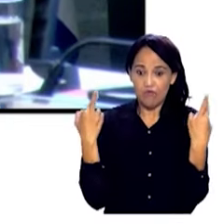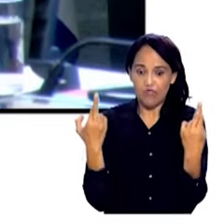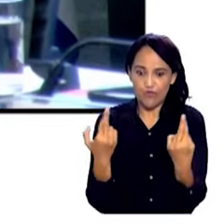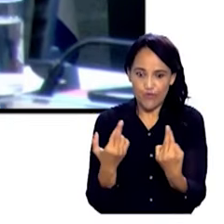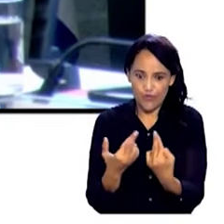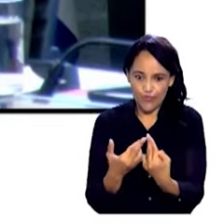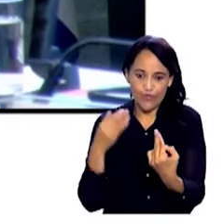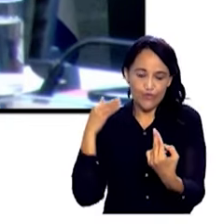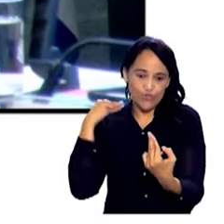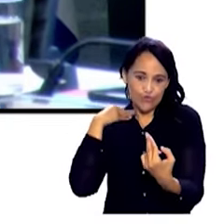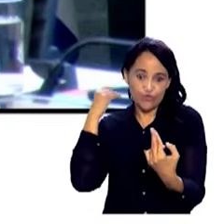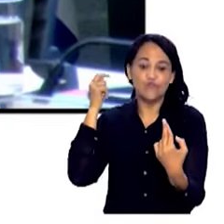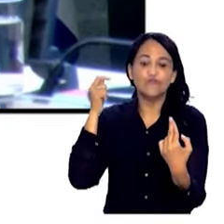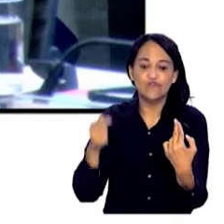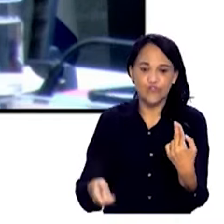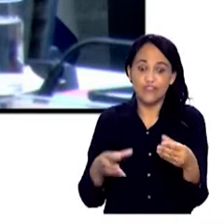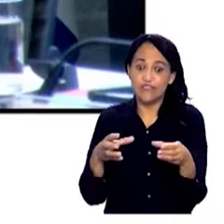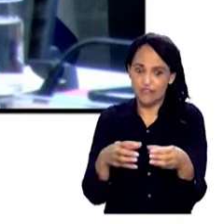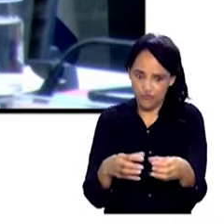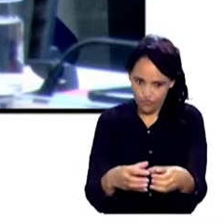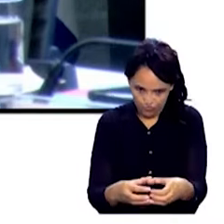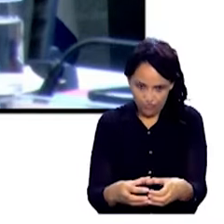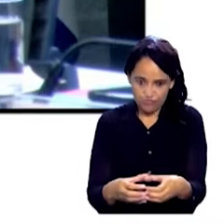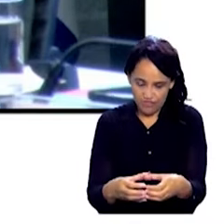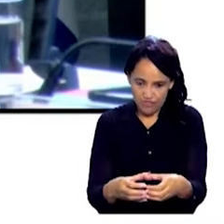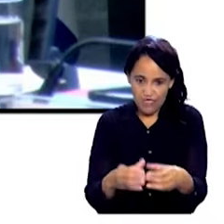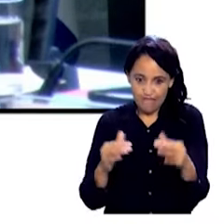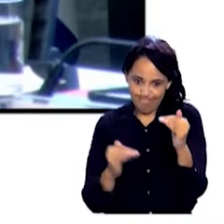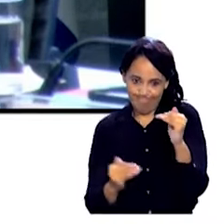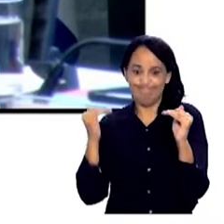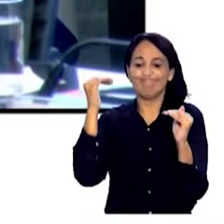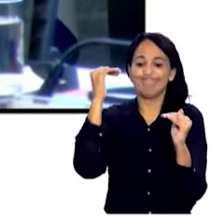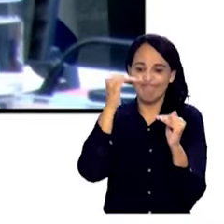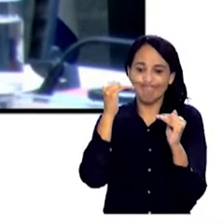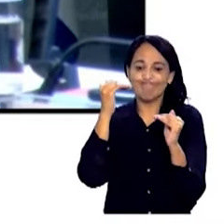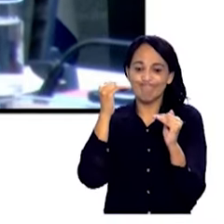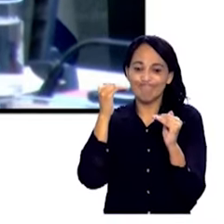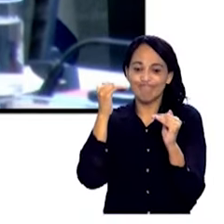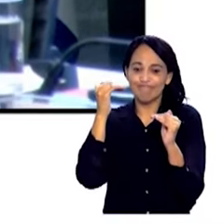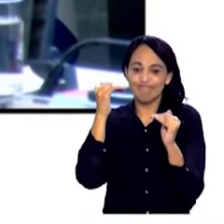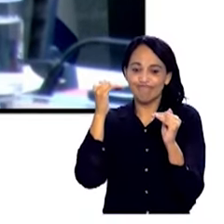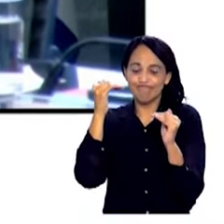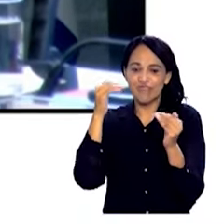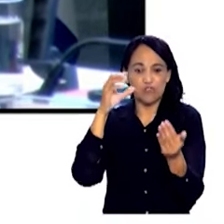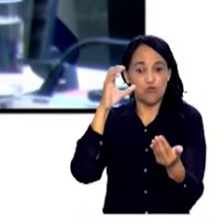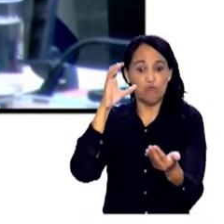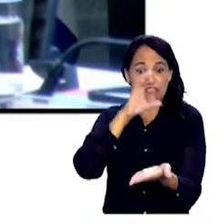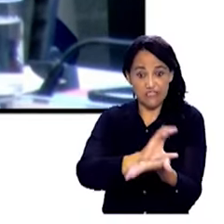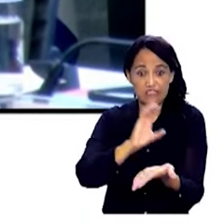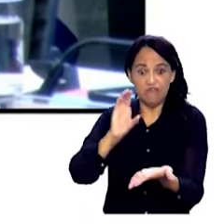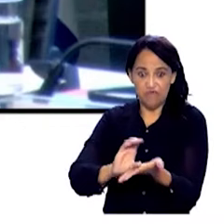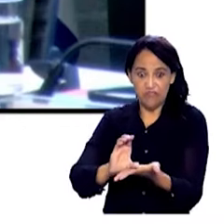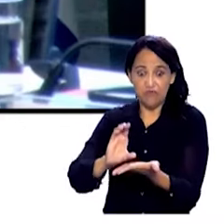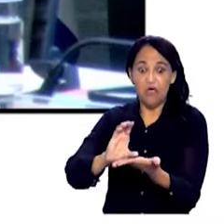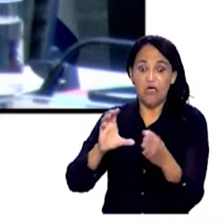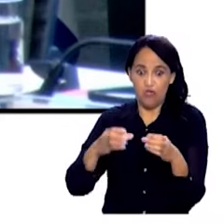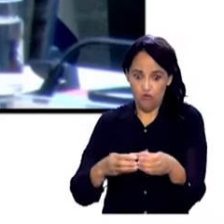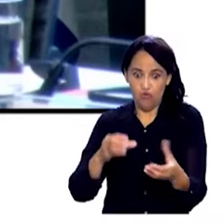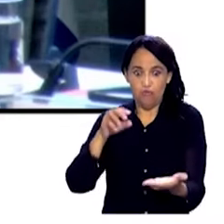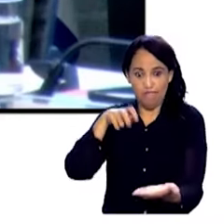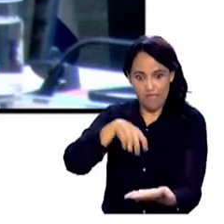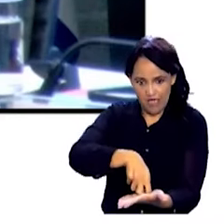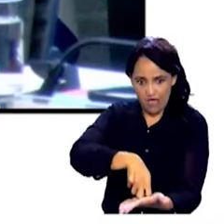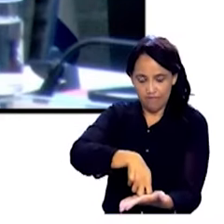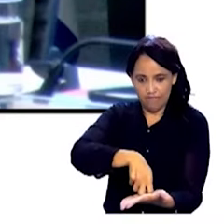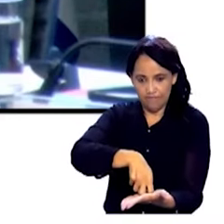eh turmas superiores na da turma civil da turma penal e